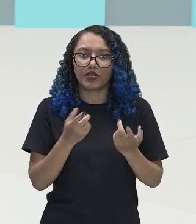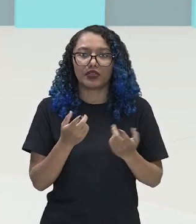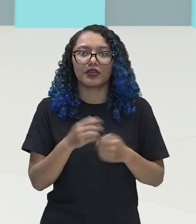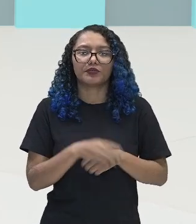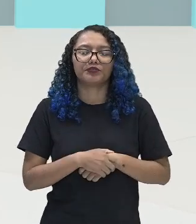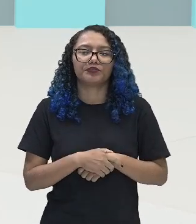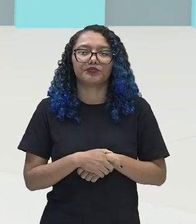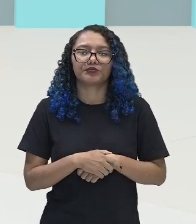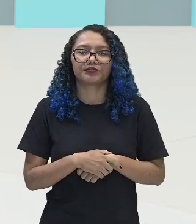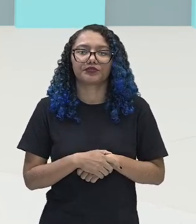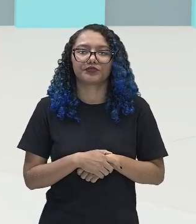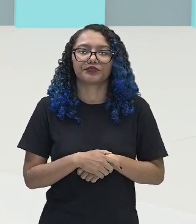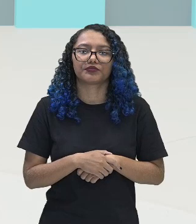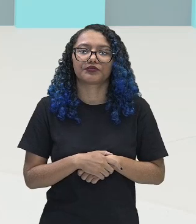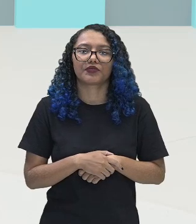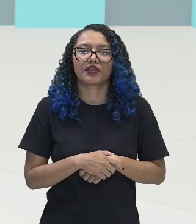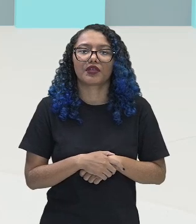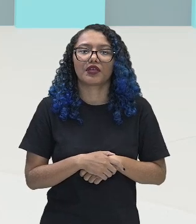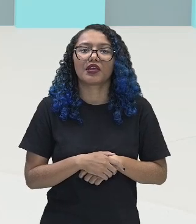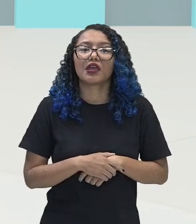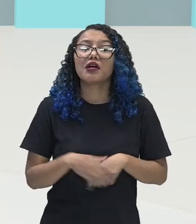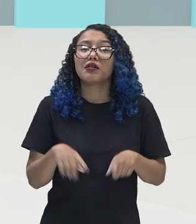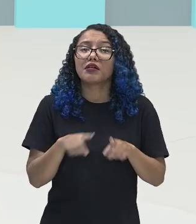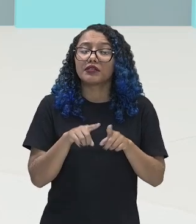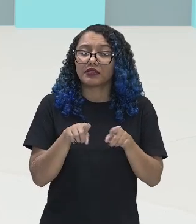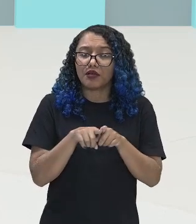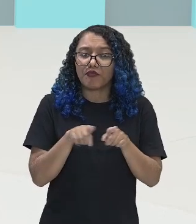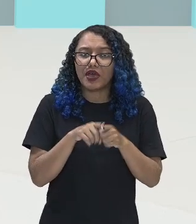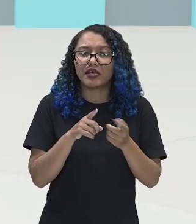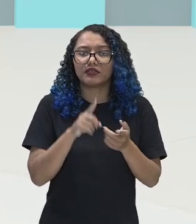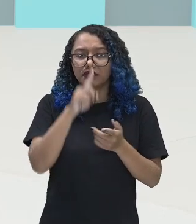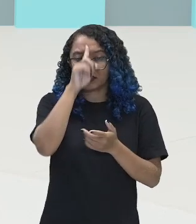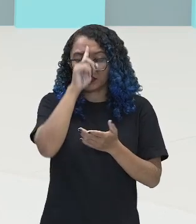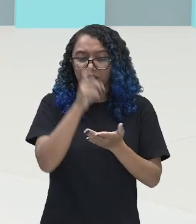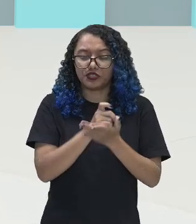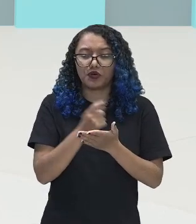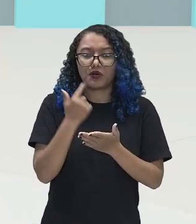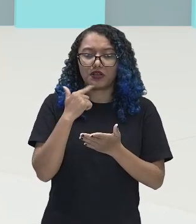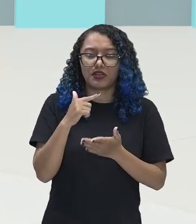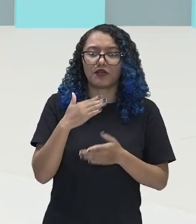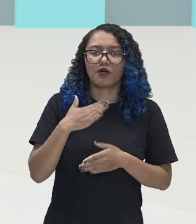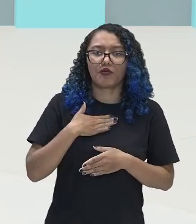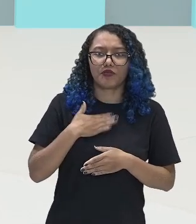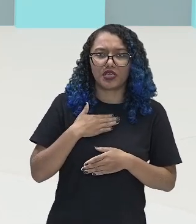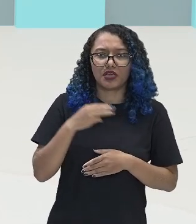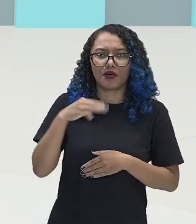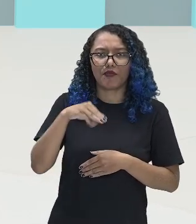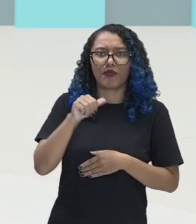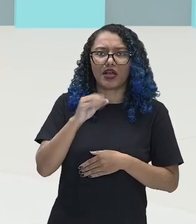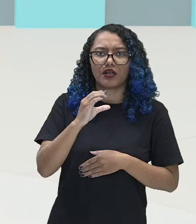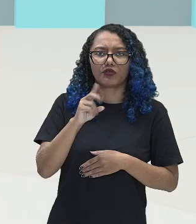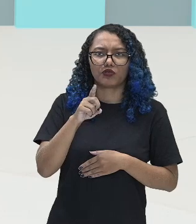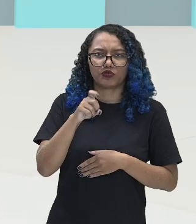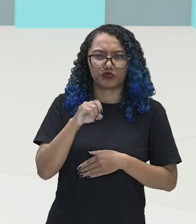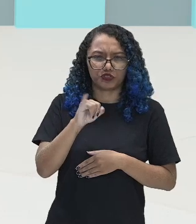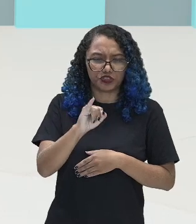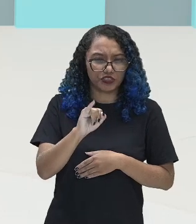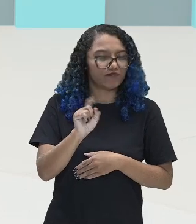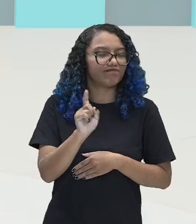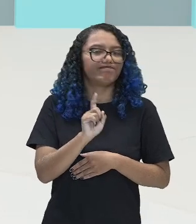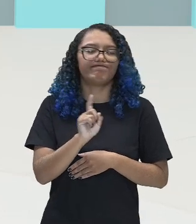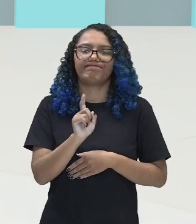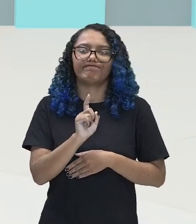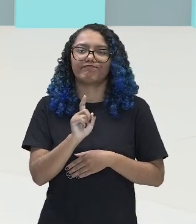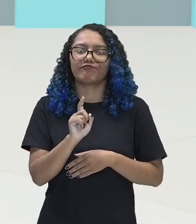é? Decidiu, porém, que minha língua não seria nem o macuxi, como de minha ancestral. Então a gente já começa a